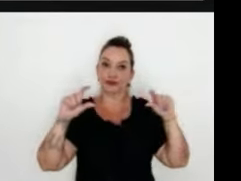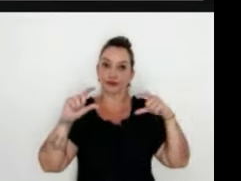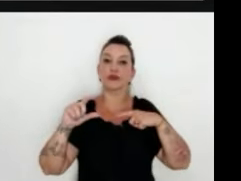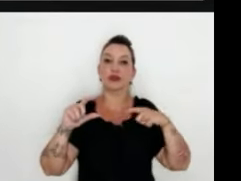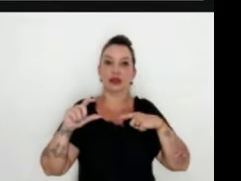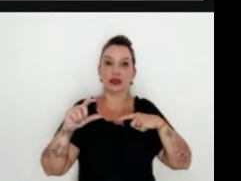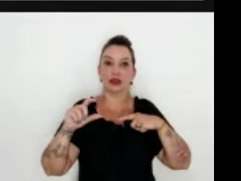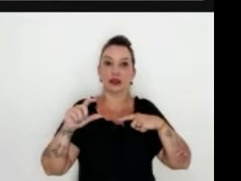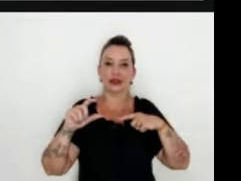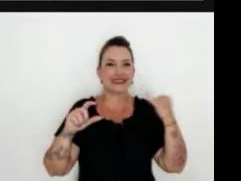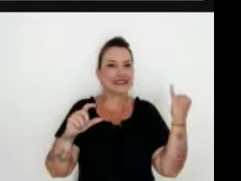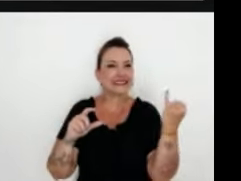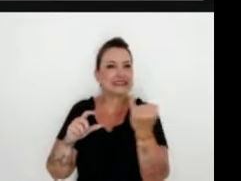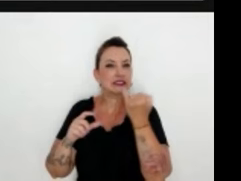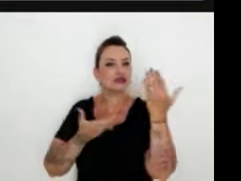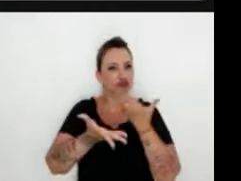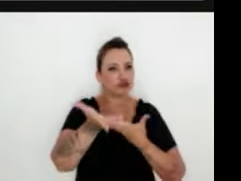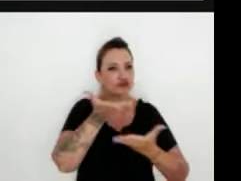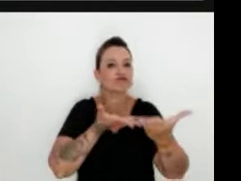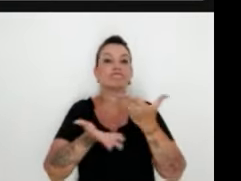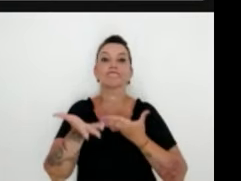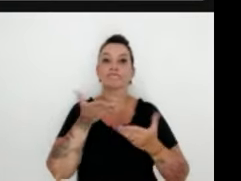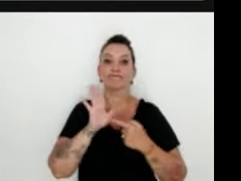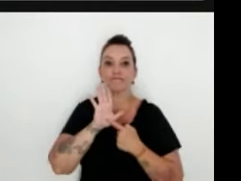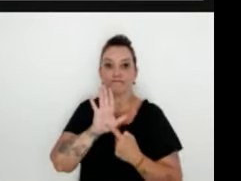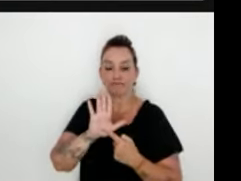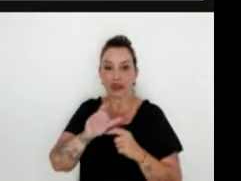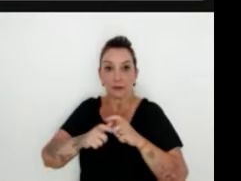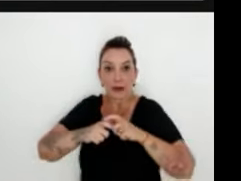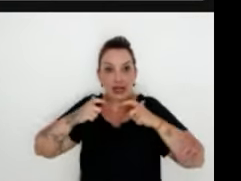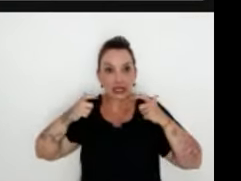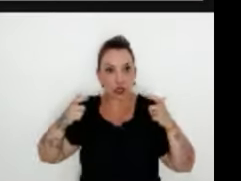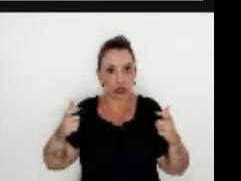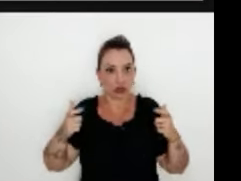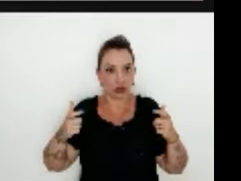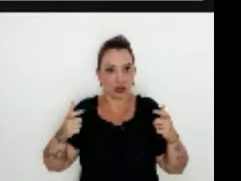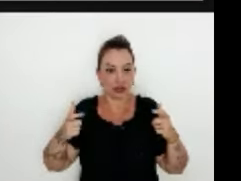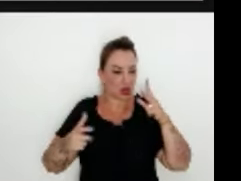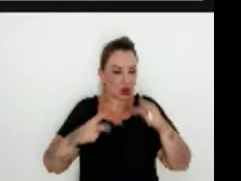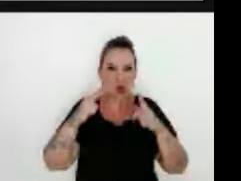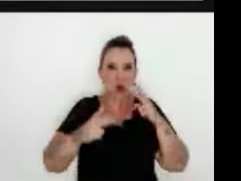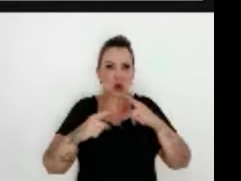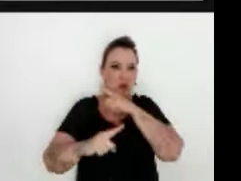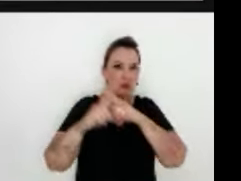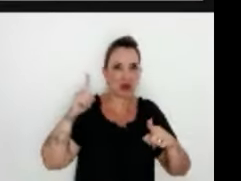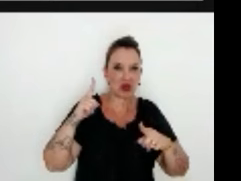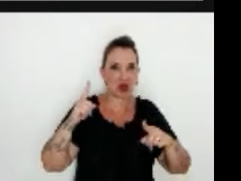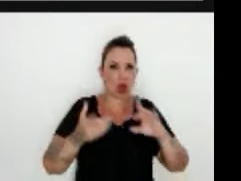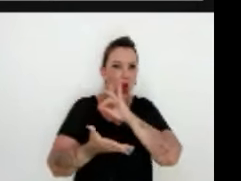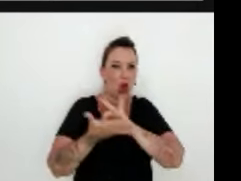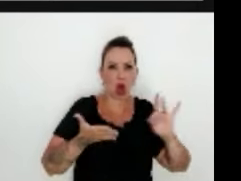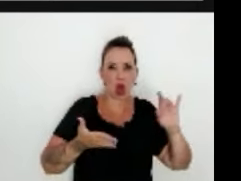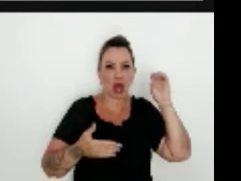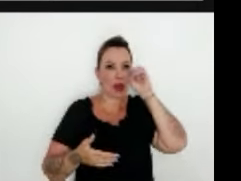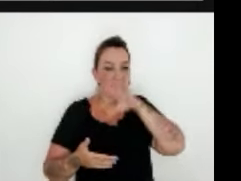rico debate que aponta um movimento mais amplo de retaliações, de abusos, de ódio, como um